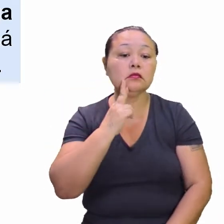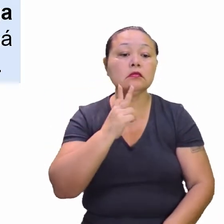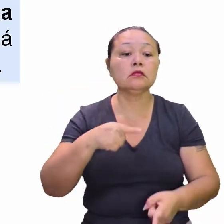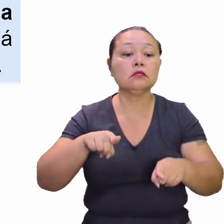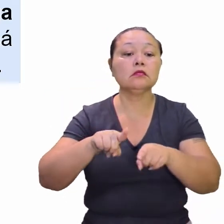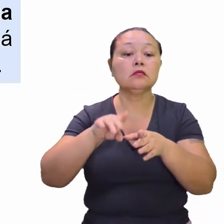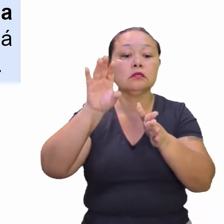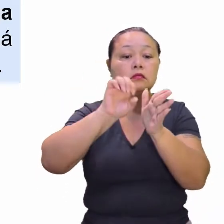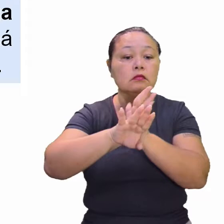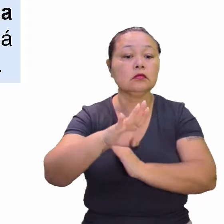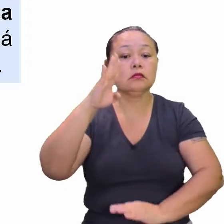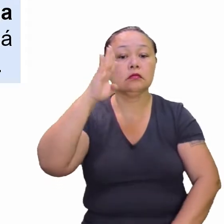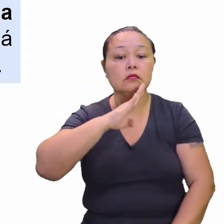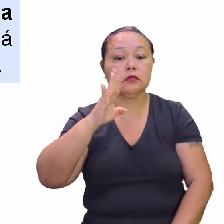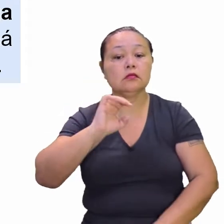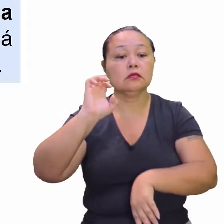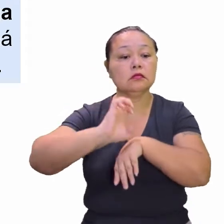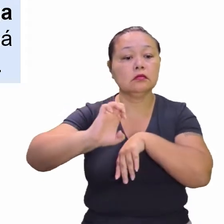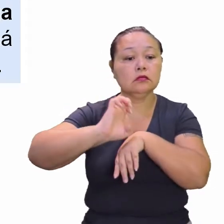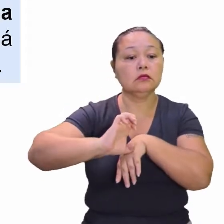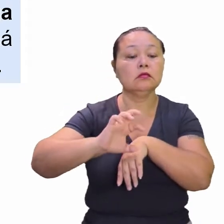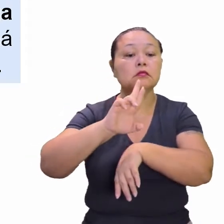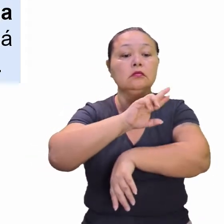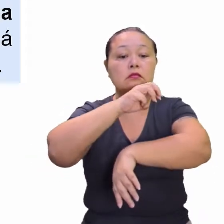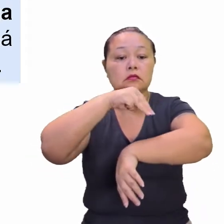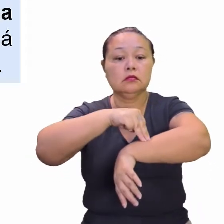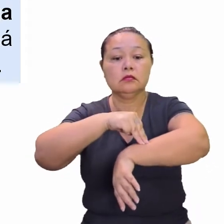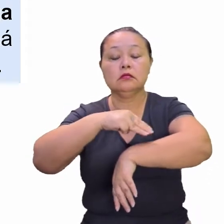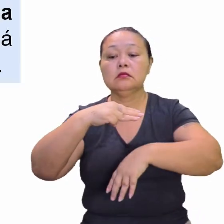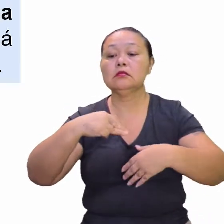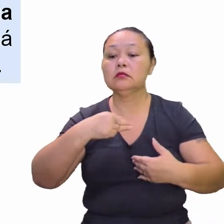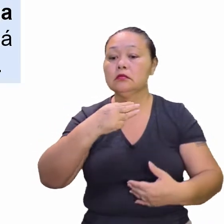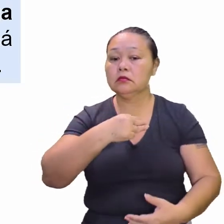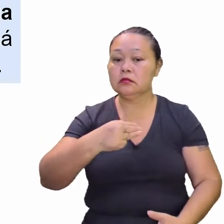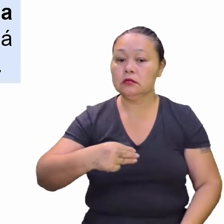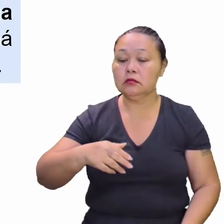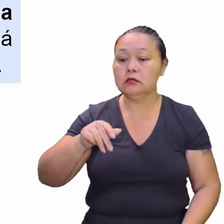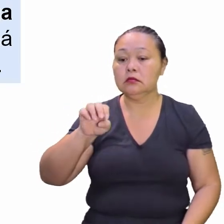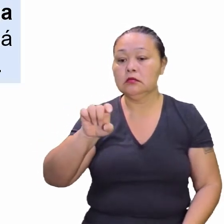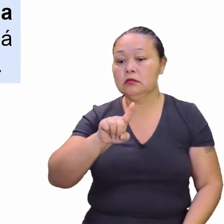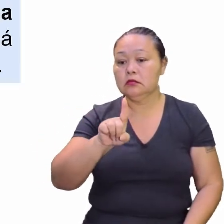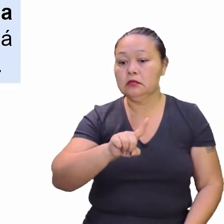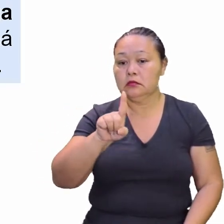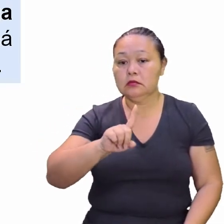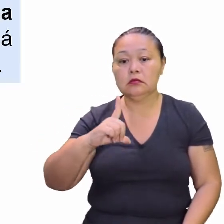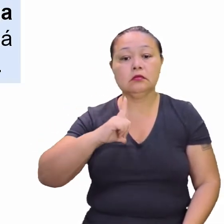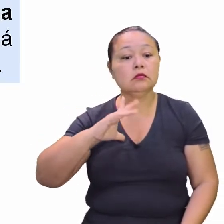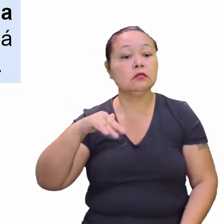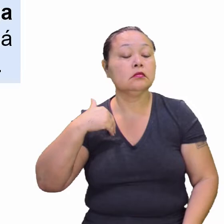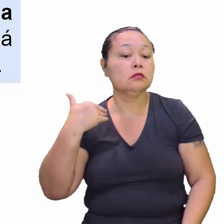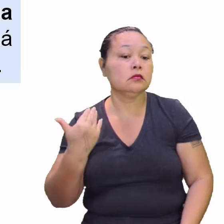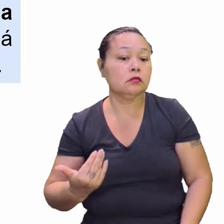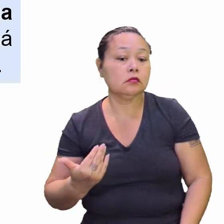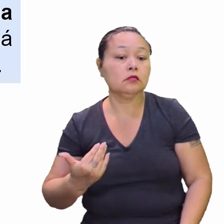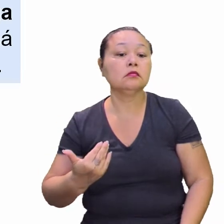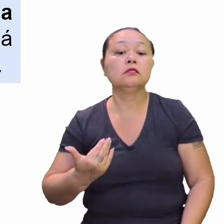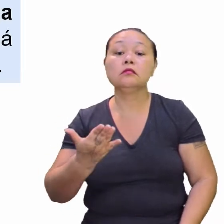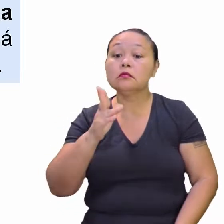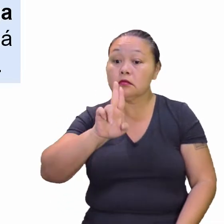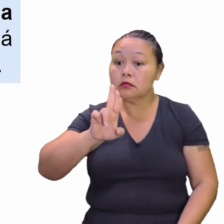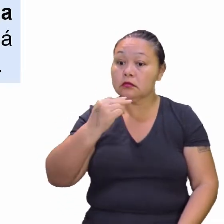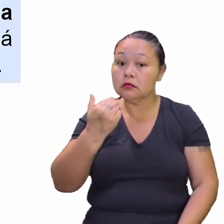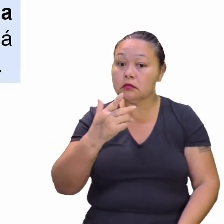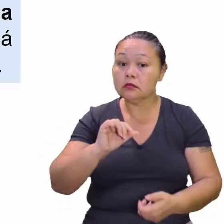Bueno, Espigão do Oeste, Rolim de Moura e Ministro Andreasa são os principais municípios. Contudo, o consumo diário